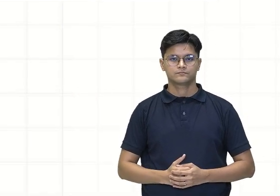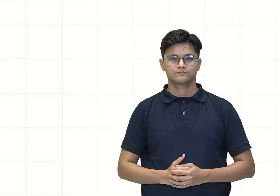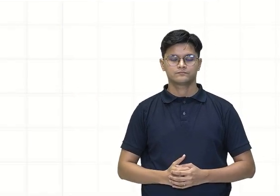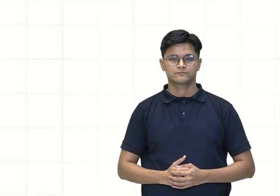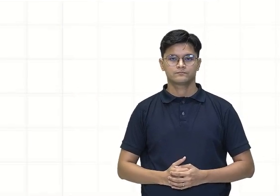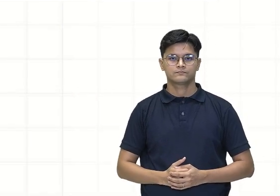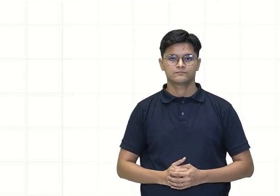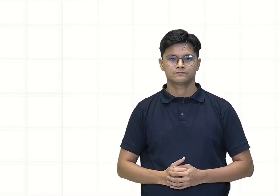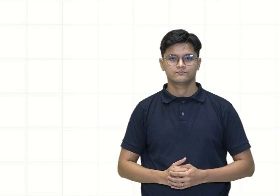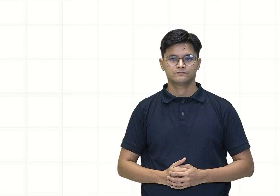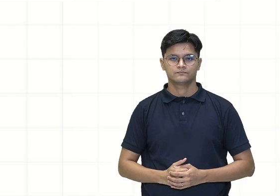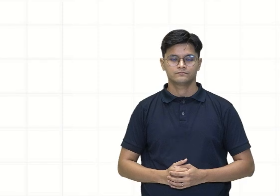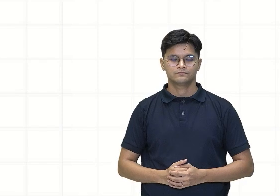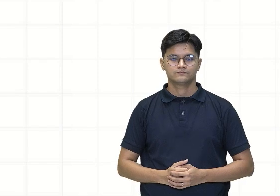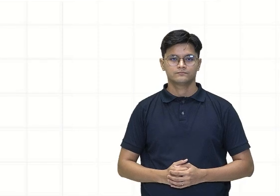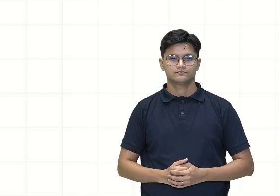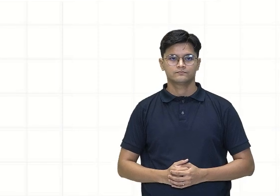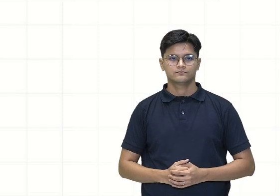outro,